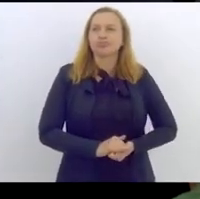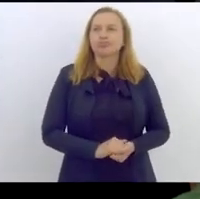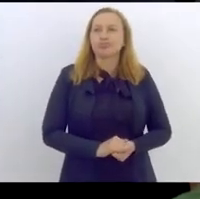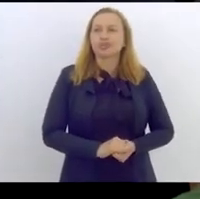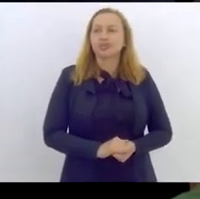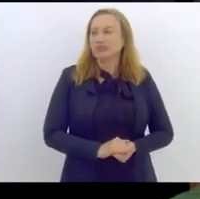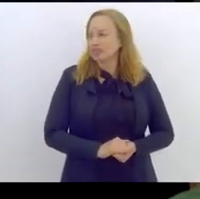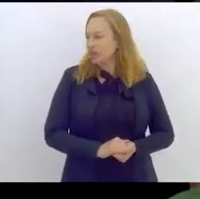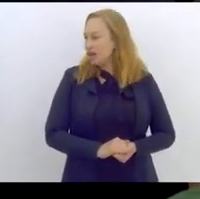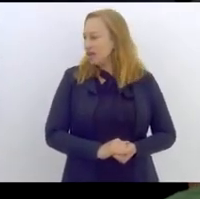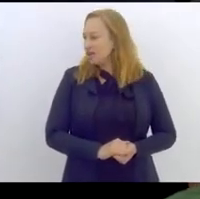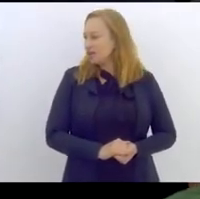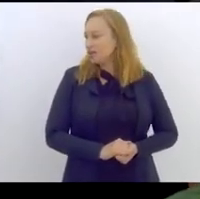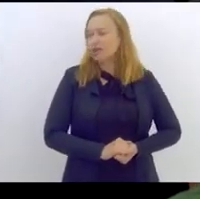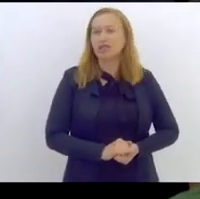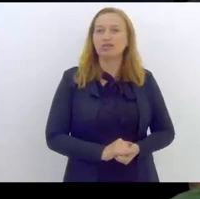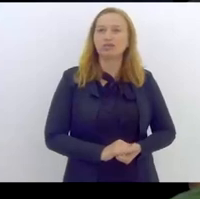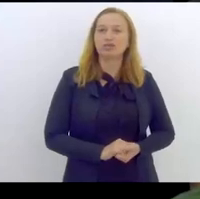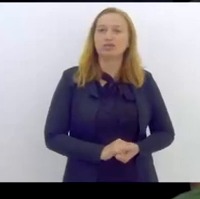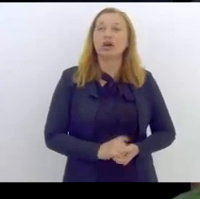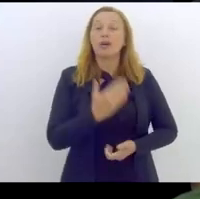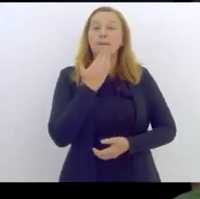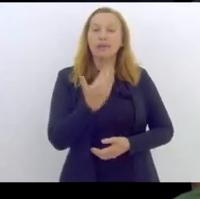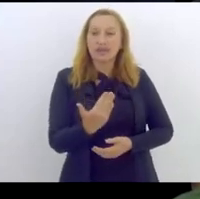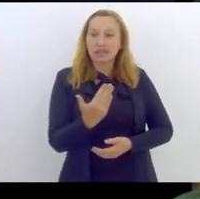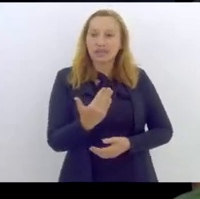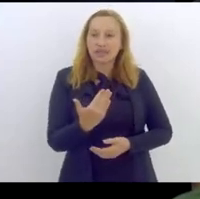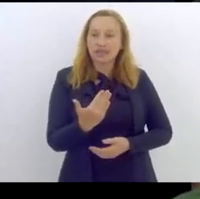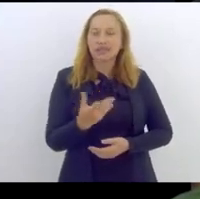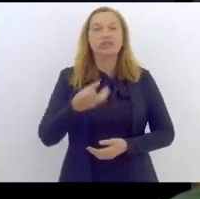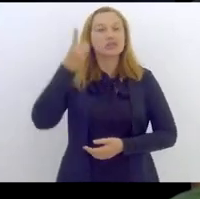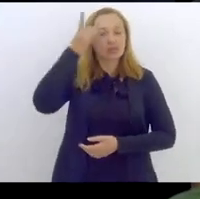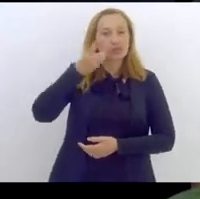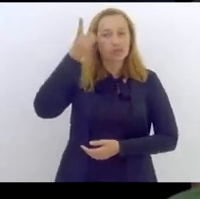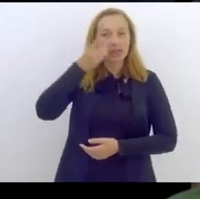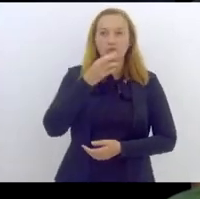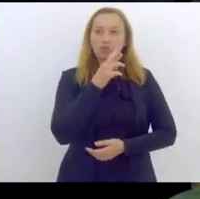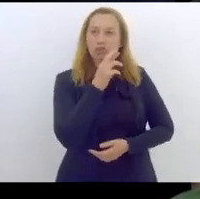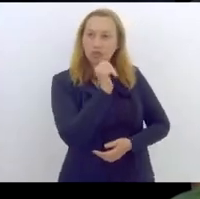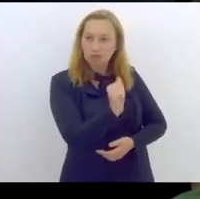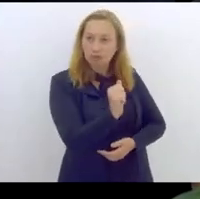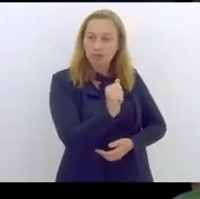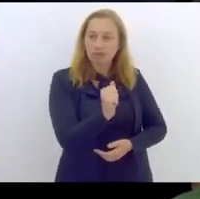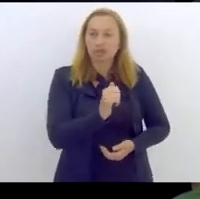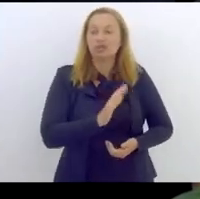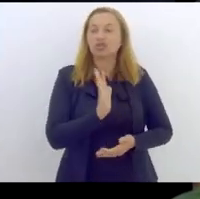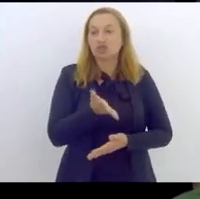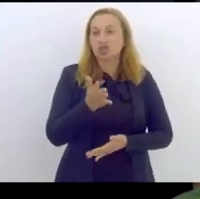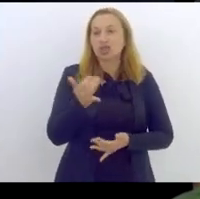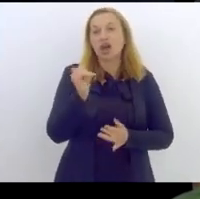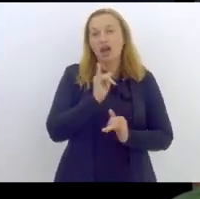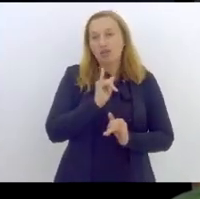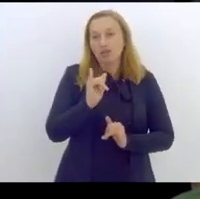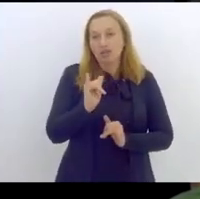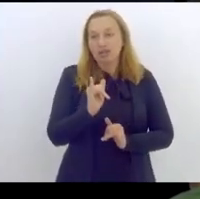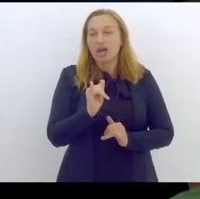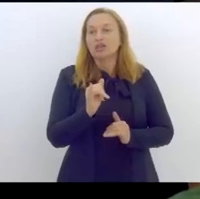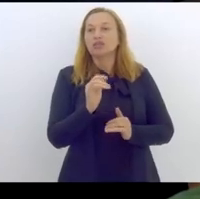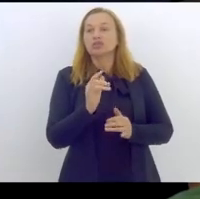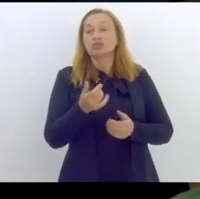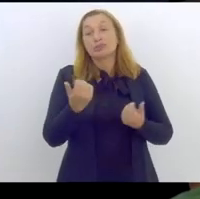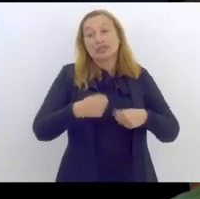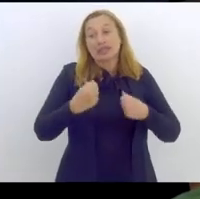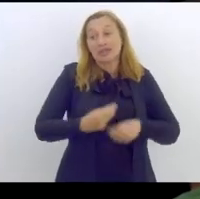deixa só eu pedir licença que é o deputado Rodrigo Amorim porque eu já havia avisado que eu tinha que me ausentar